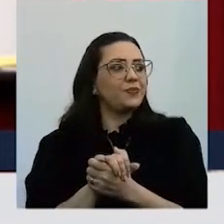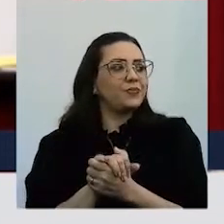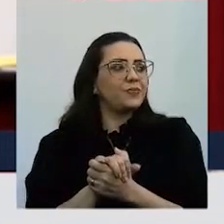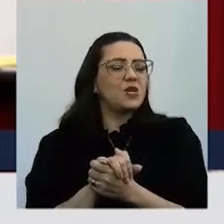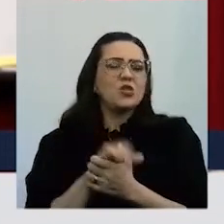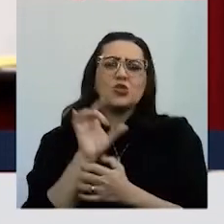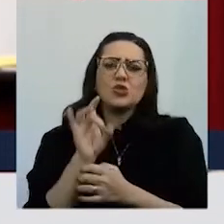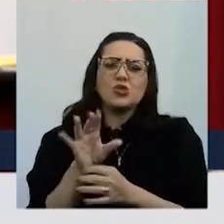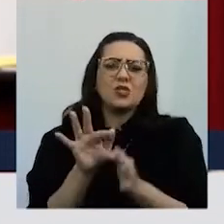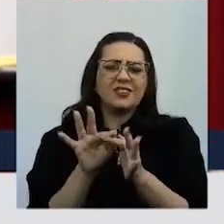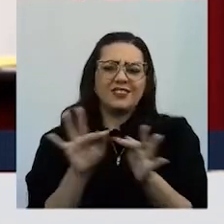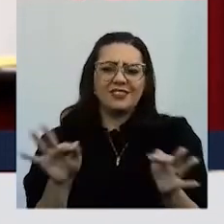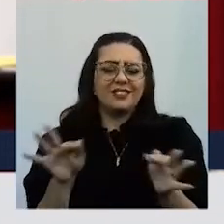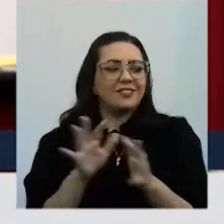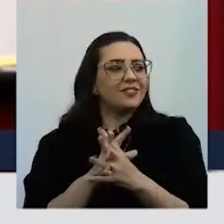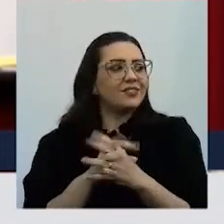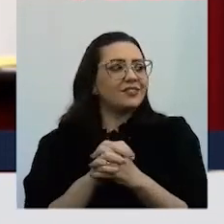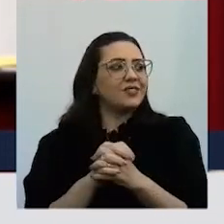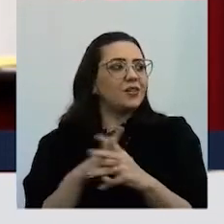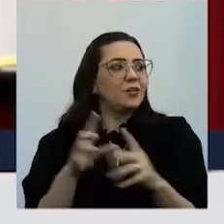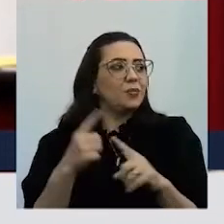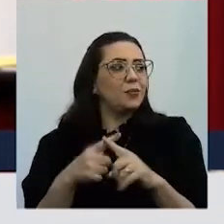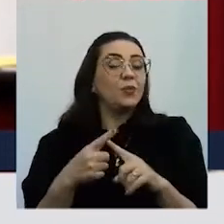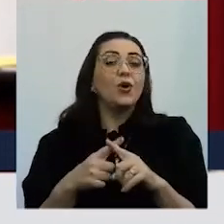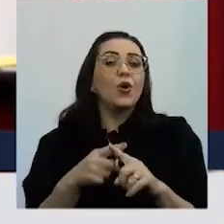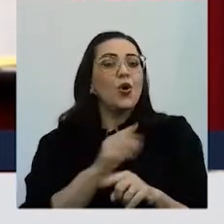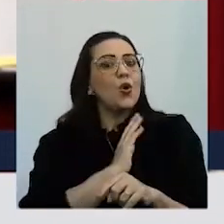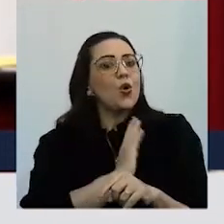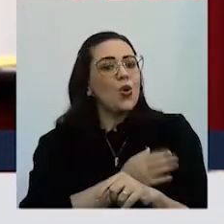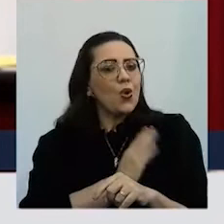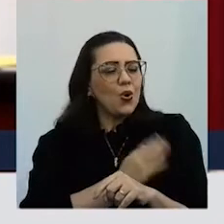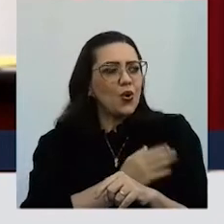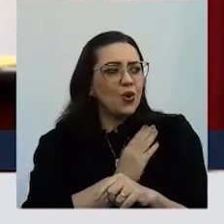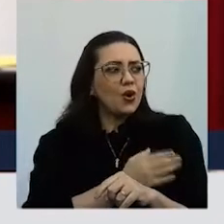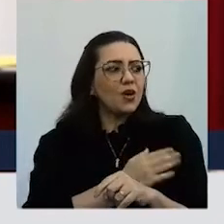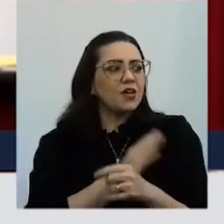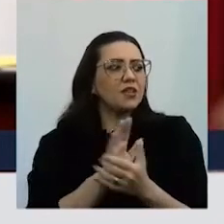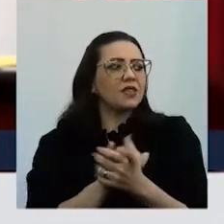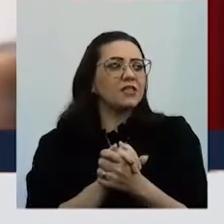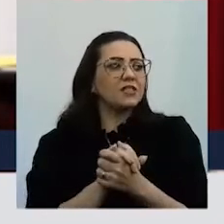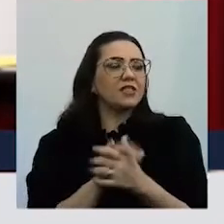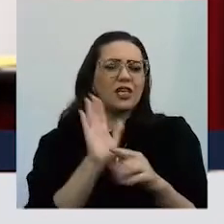no bem-estar da comunidade, única e exclusivamente